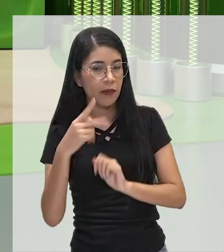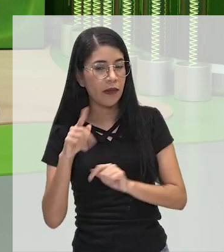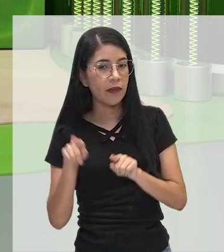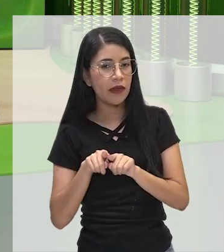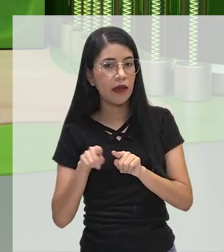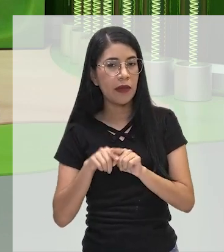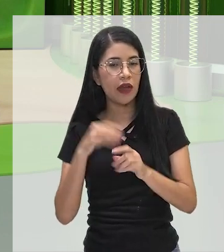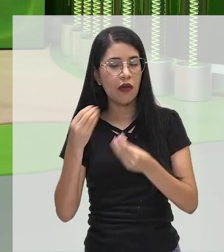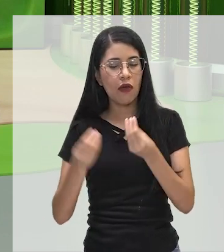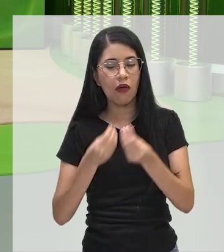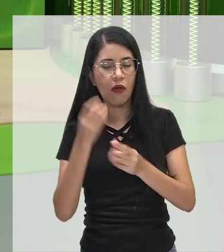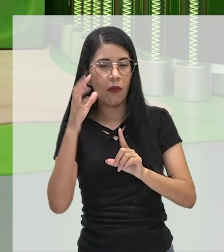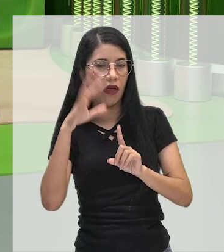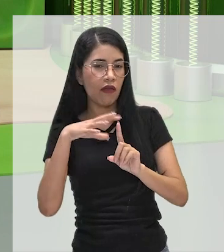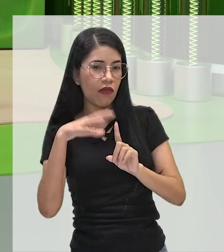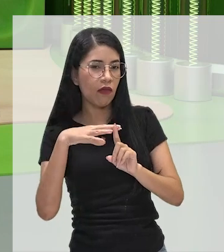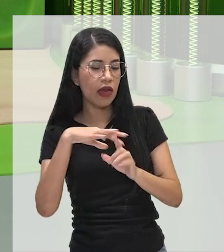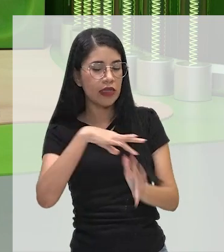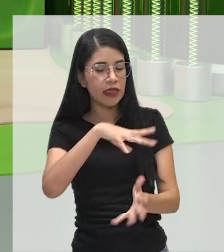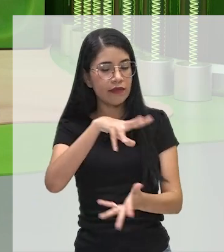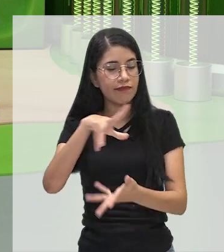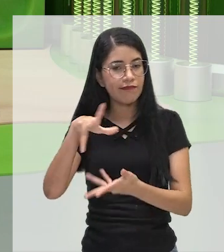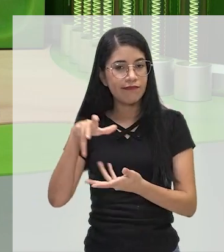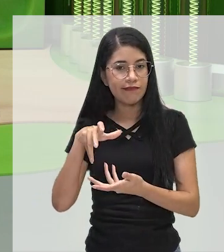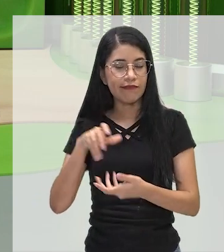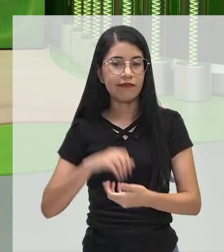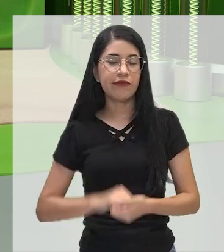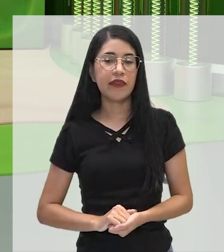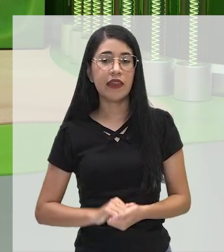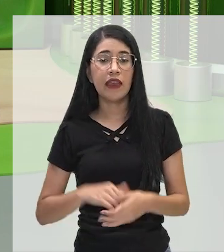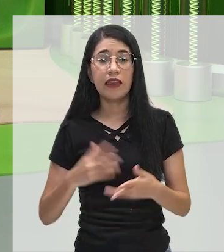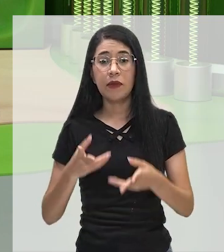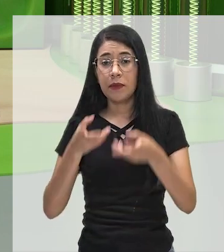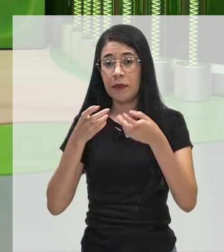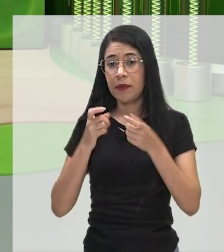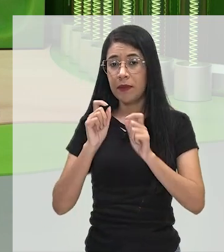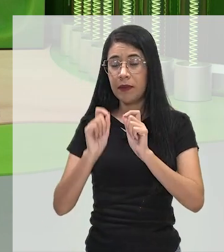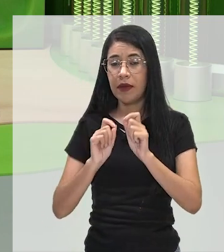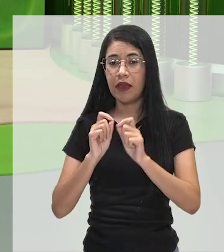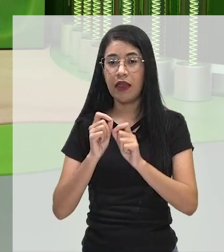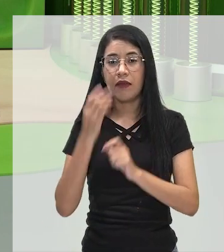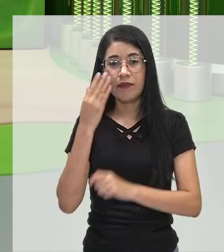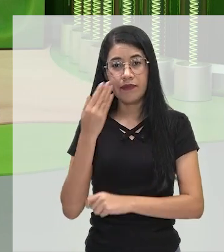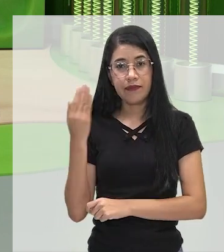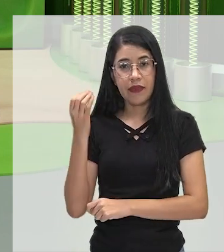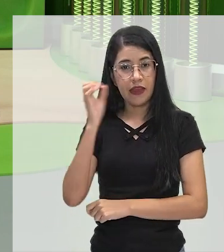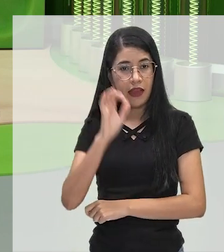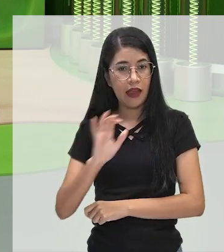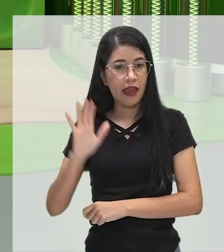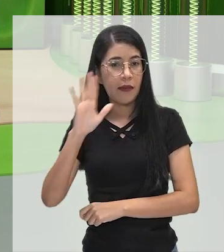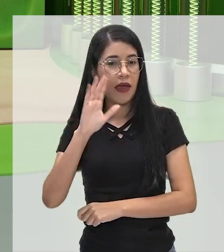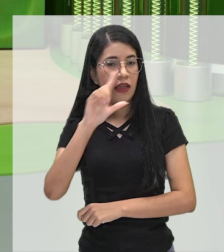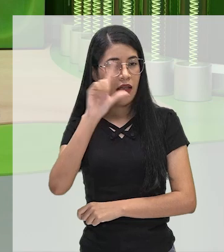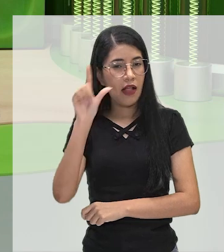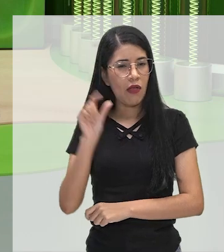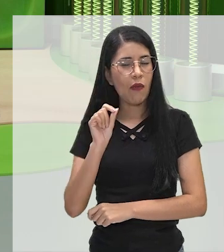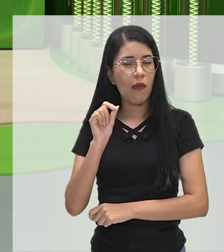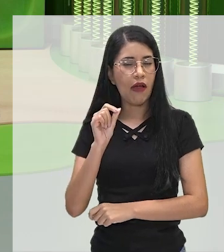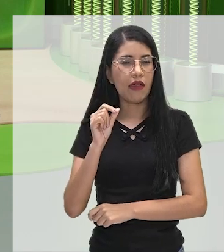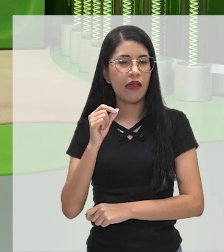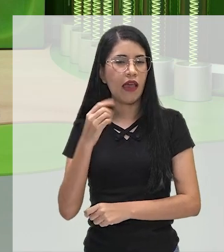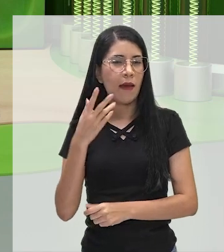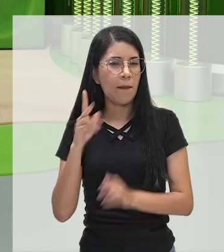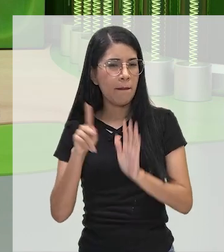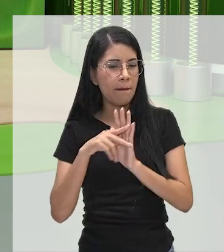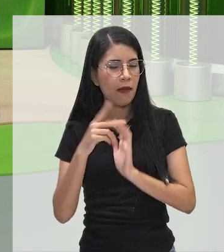e também a sua influência aqui na Terra. Então a gente já começa observando aí a Lua, que é um satélite natural, como a gente